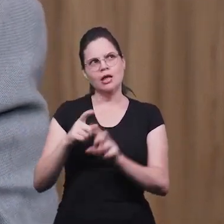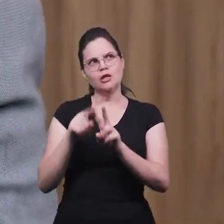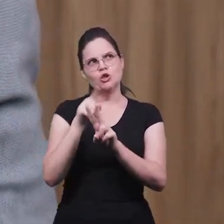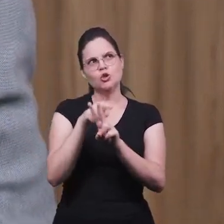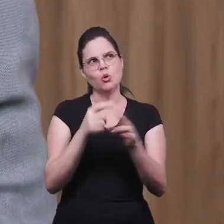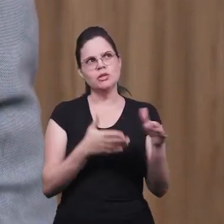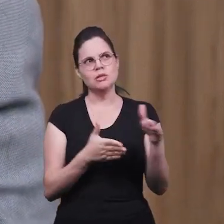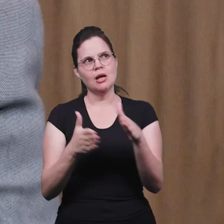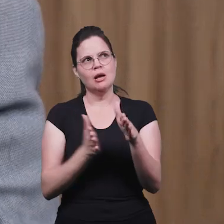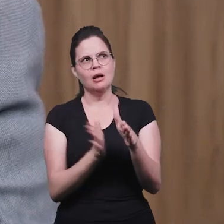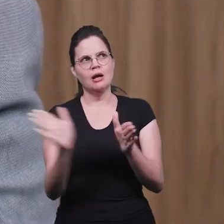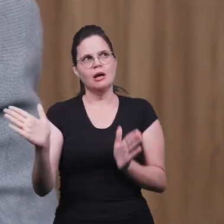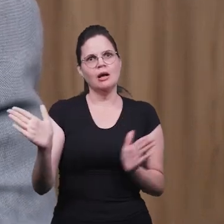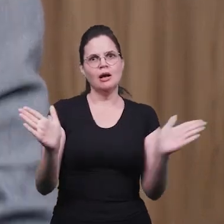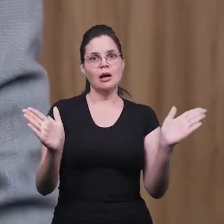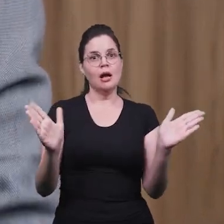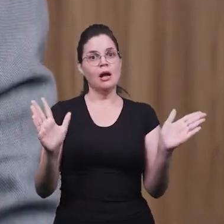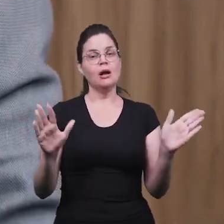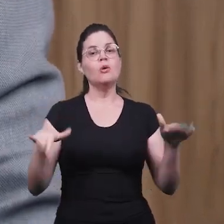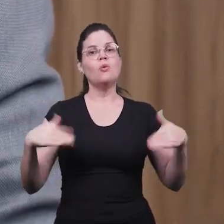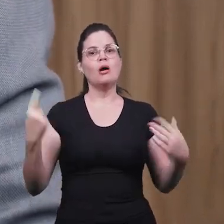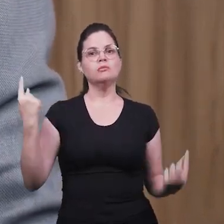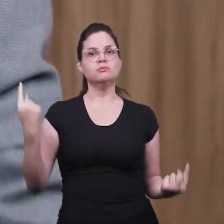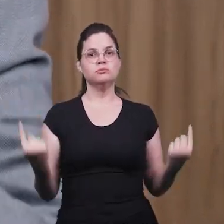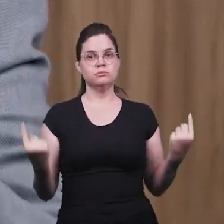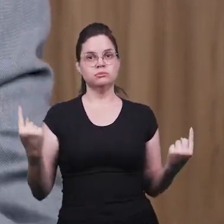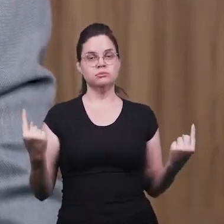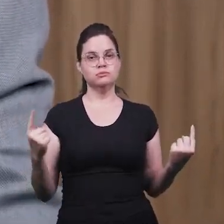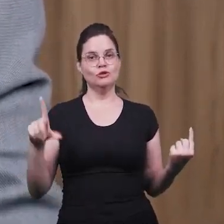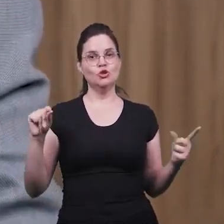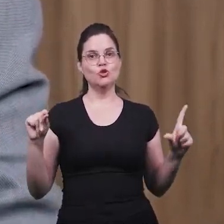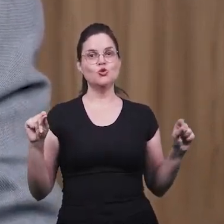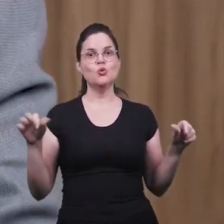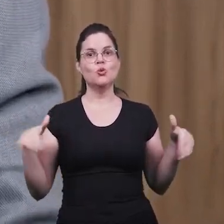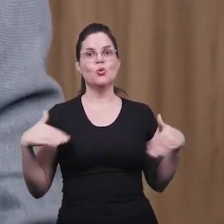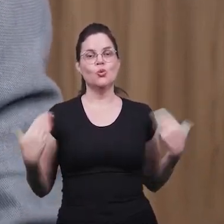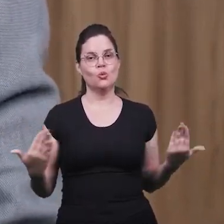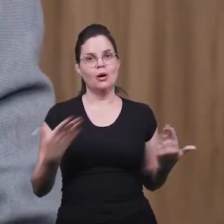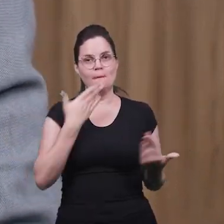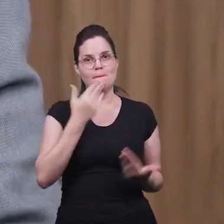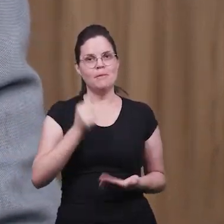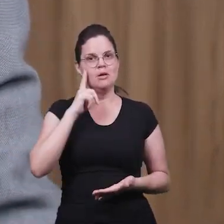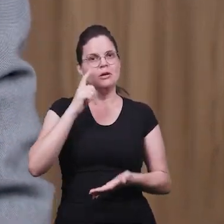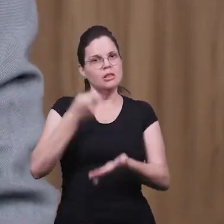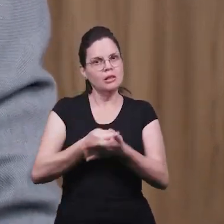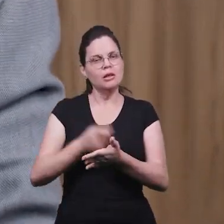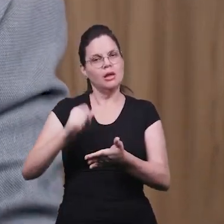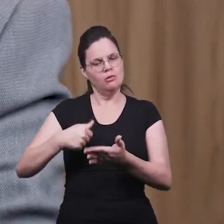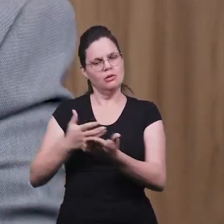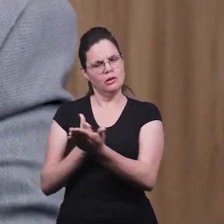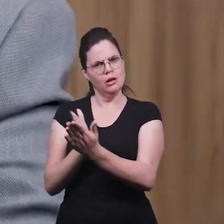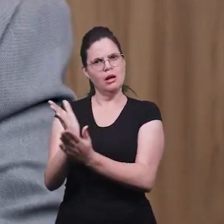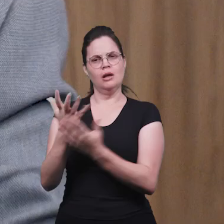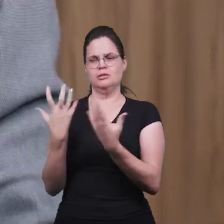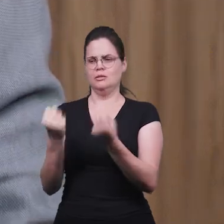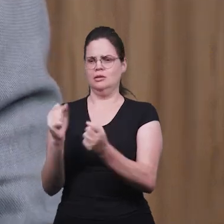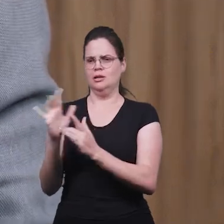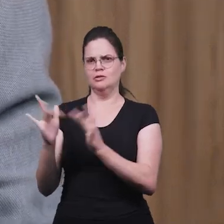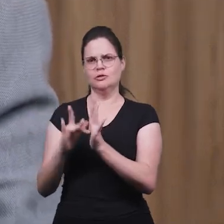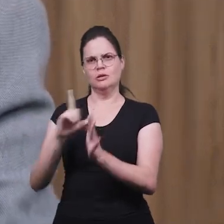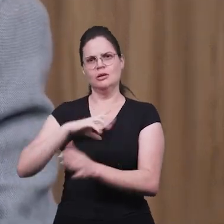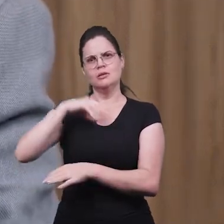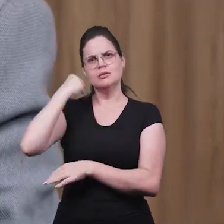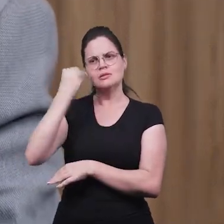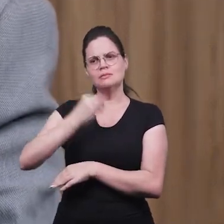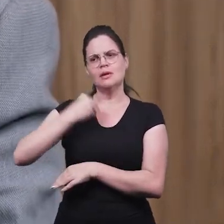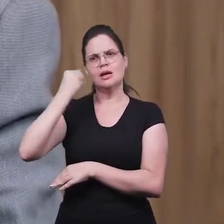melhor escolha, a melhor decisão, que é andar no caminho, viver em Jesus, ter a experiência